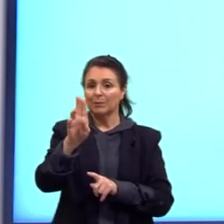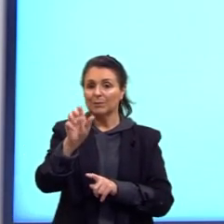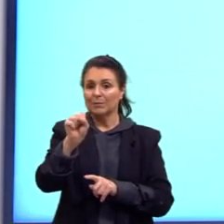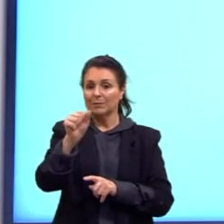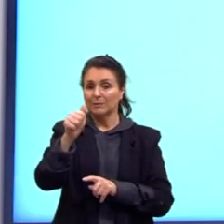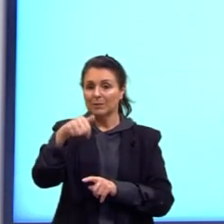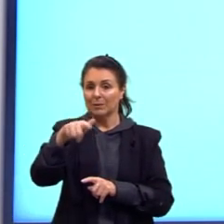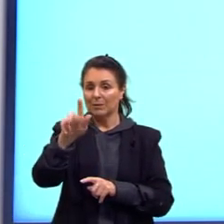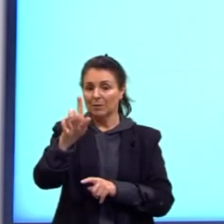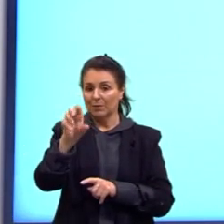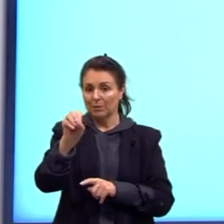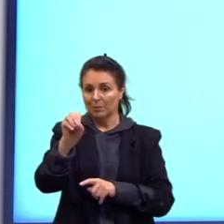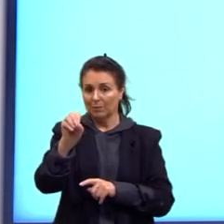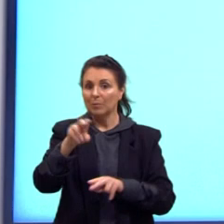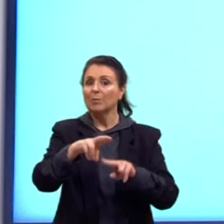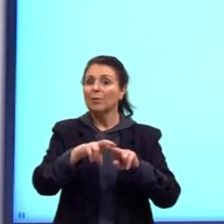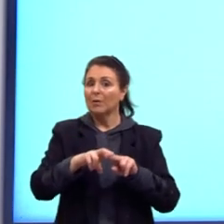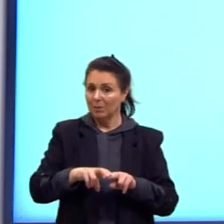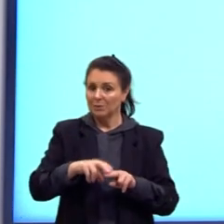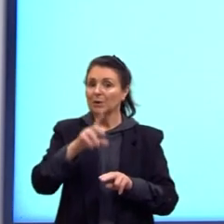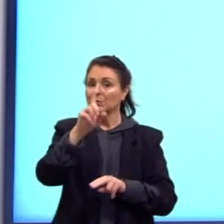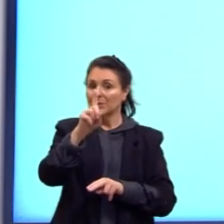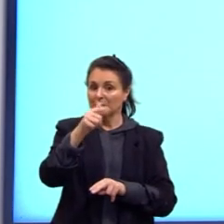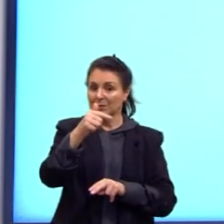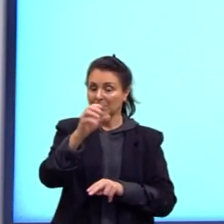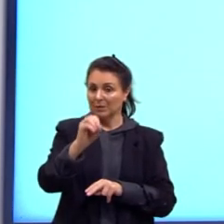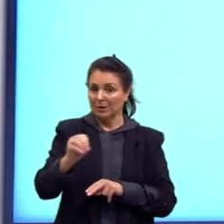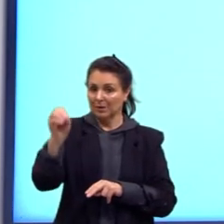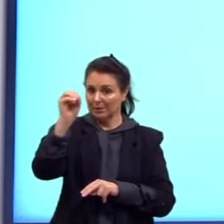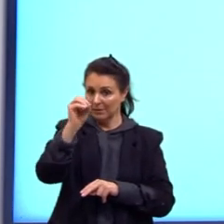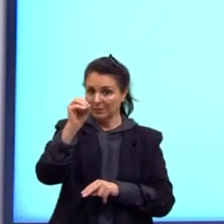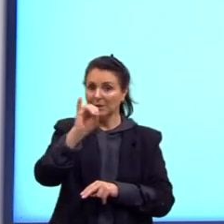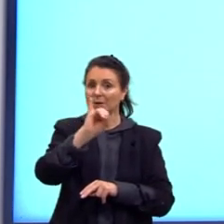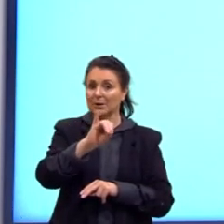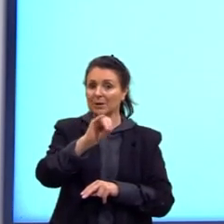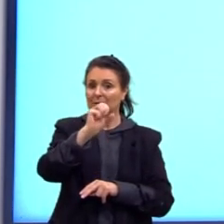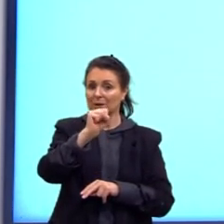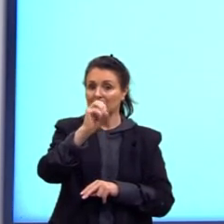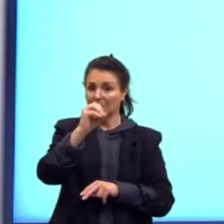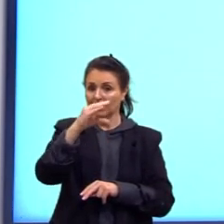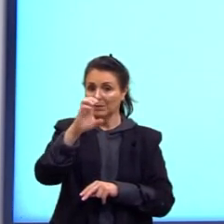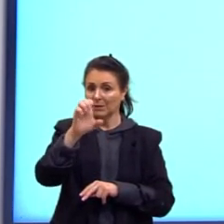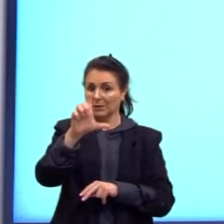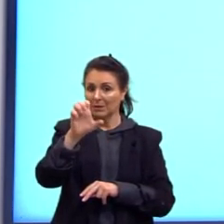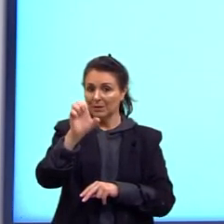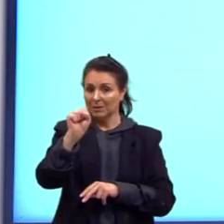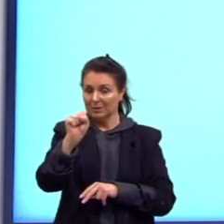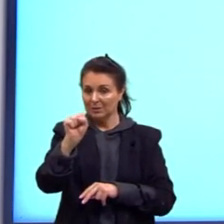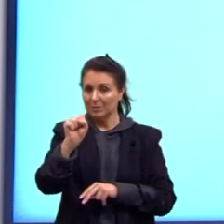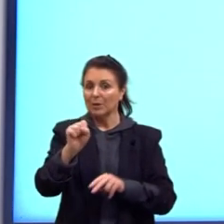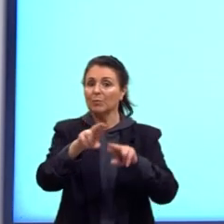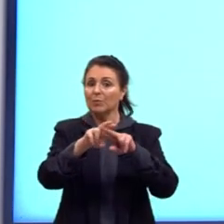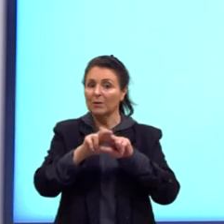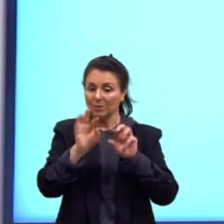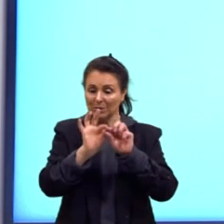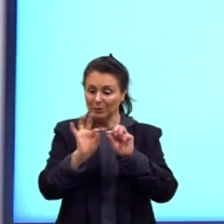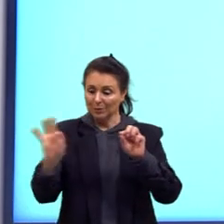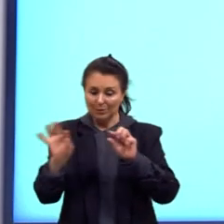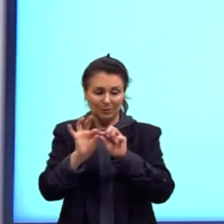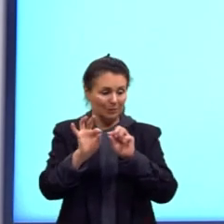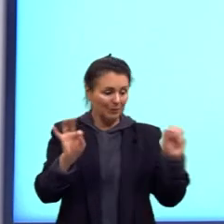devido ao ângulo de 170° e isósceles devido ao comprimento dos remos né